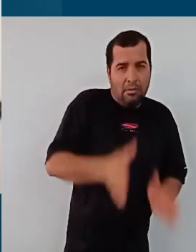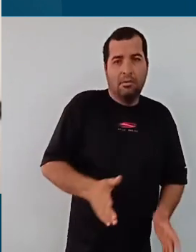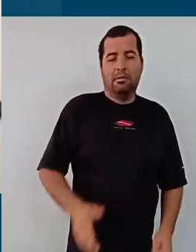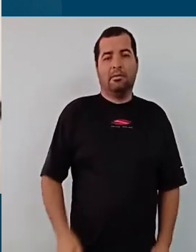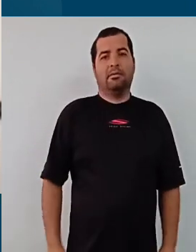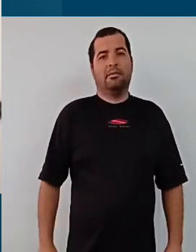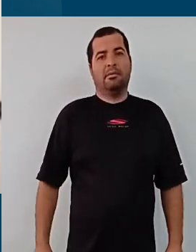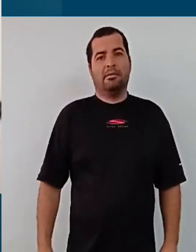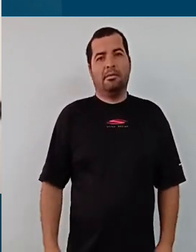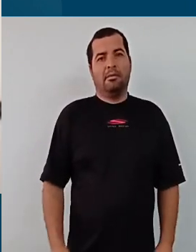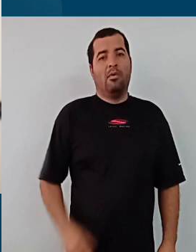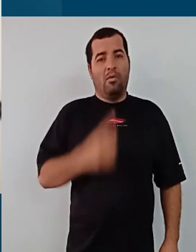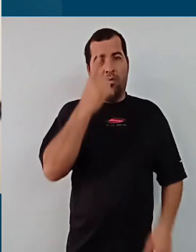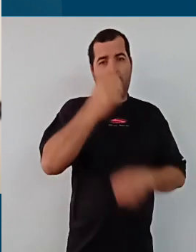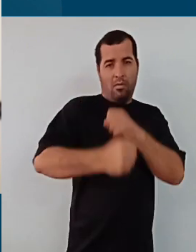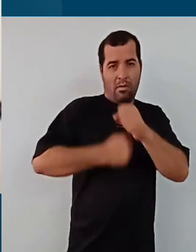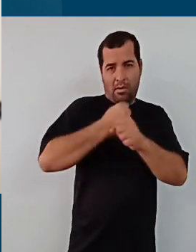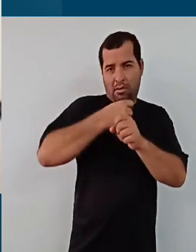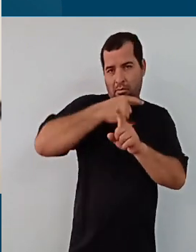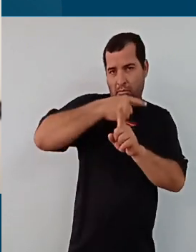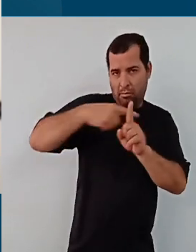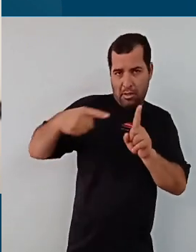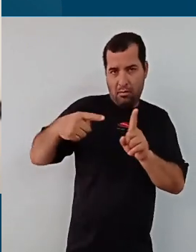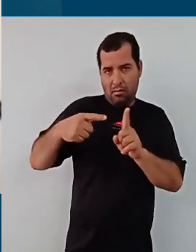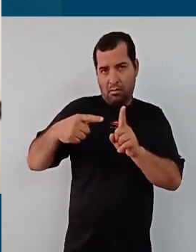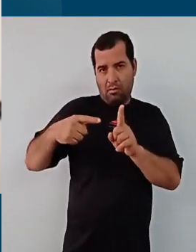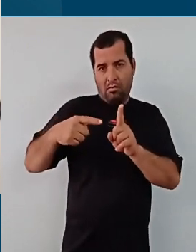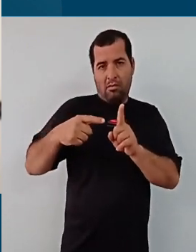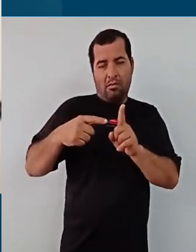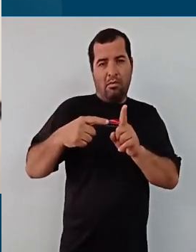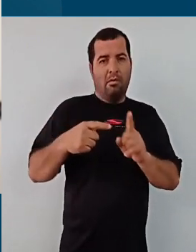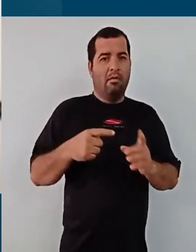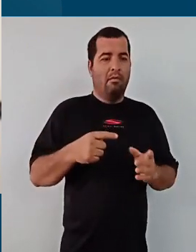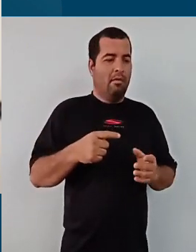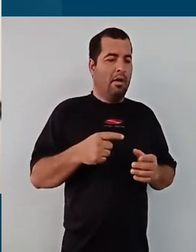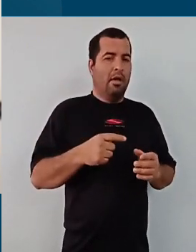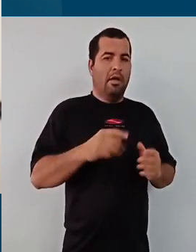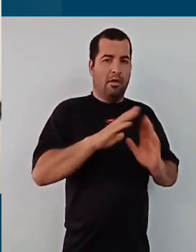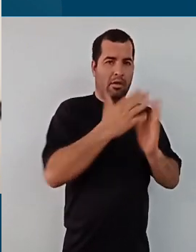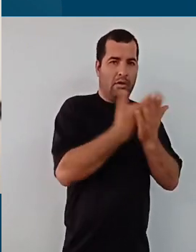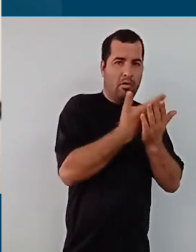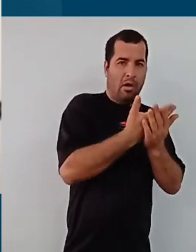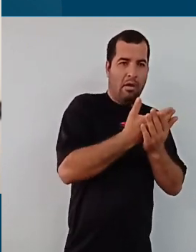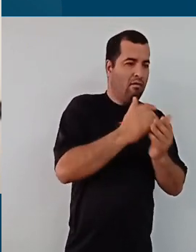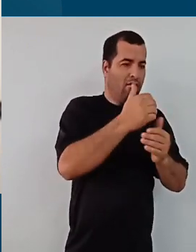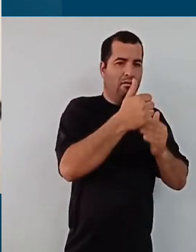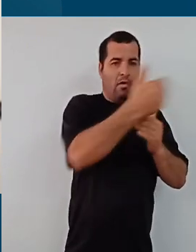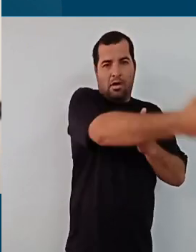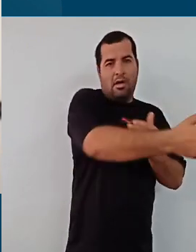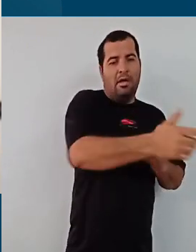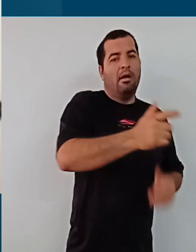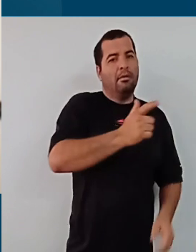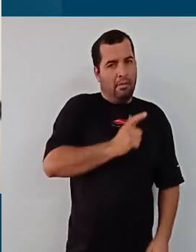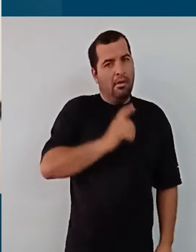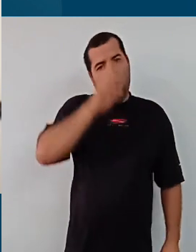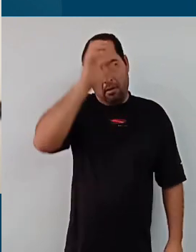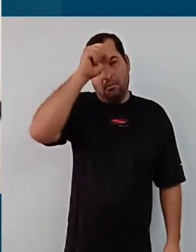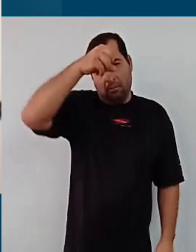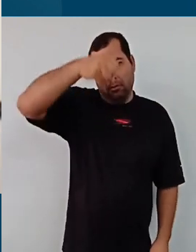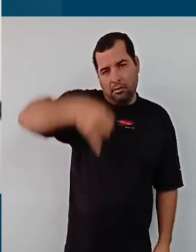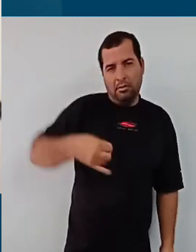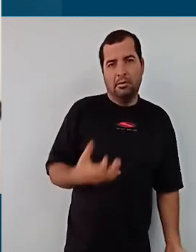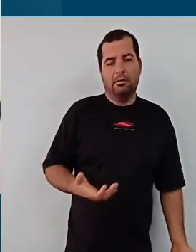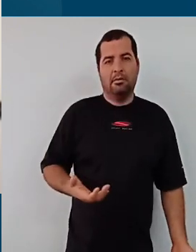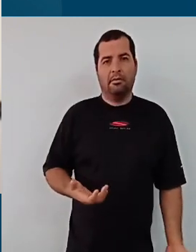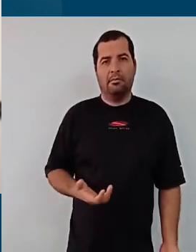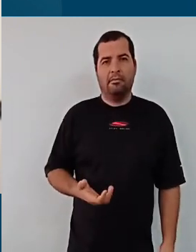então, apesar de ter 1 ano e meio fora do ambiente escolar presencial, há muito aprendizado. Então,